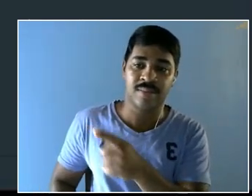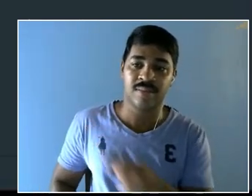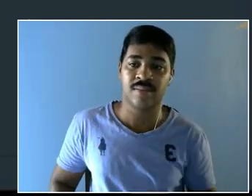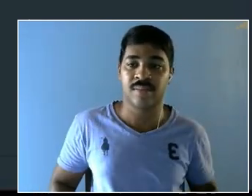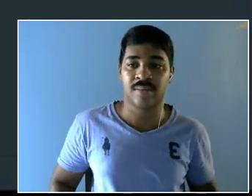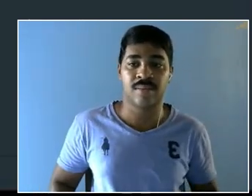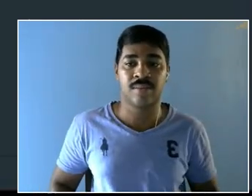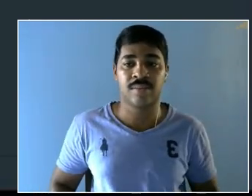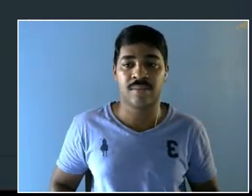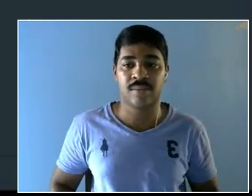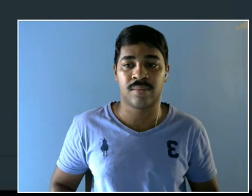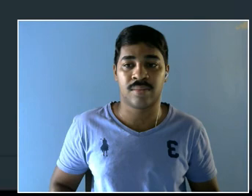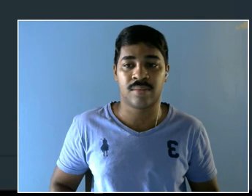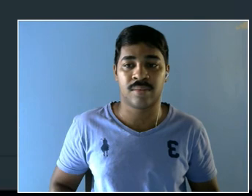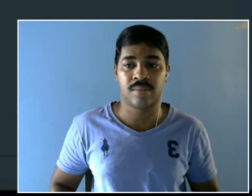2.